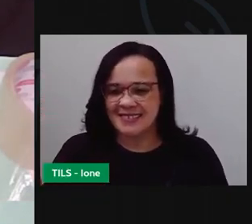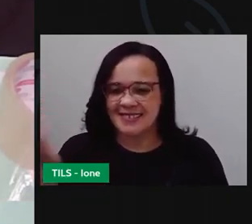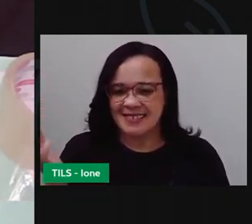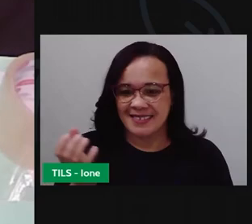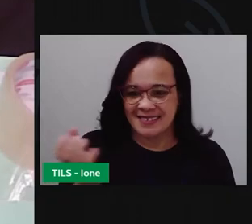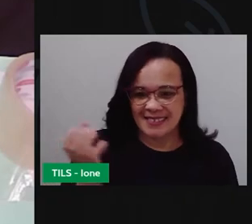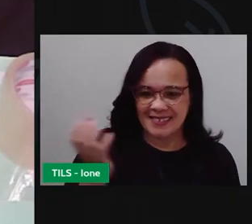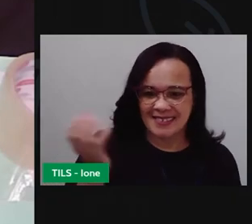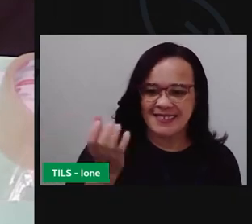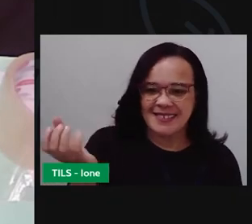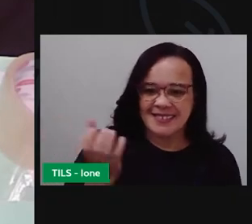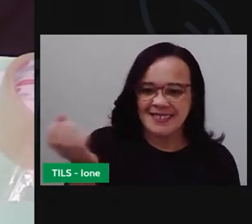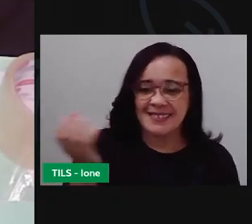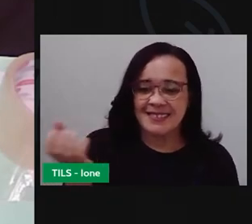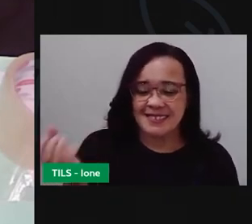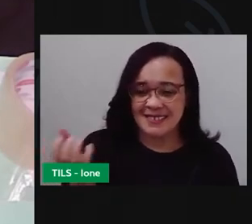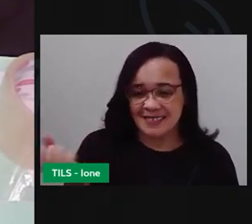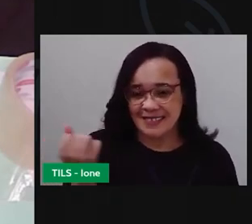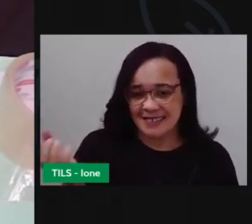som.